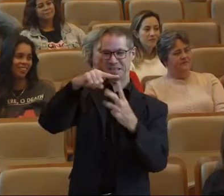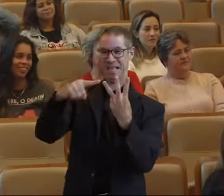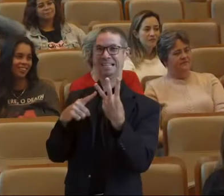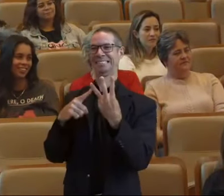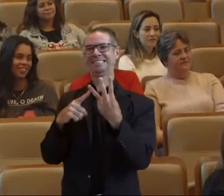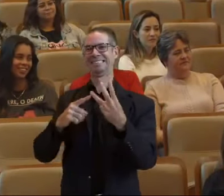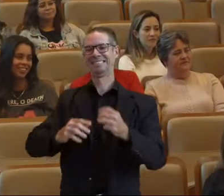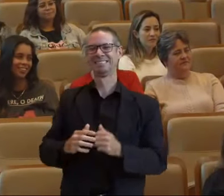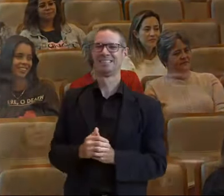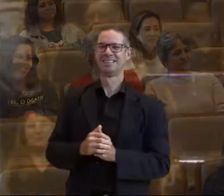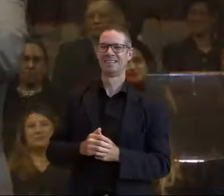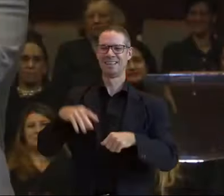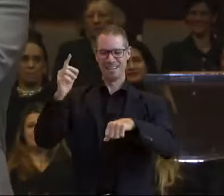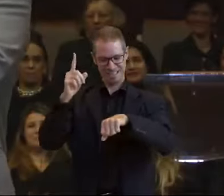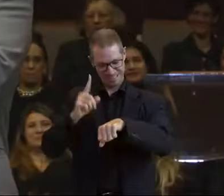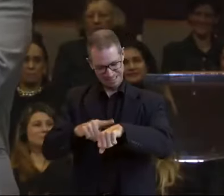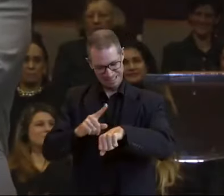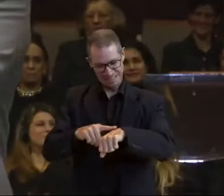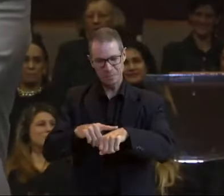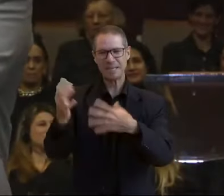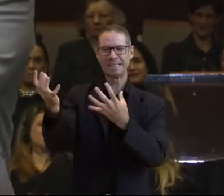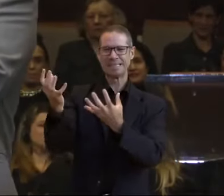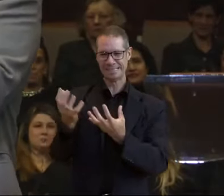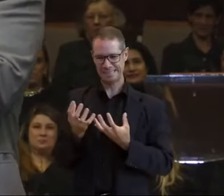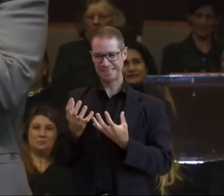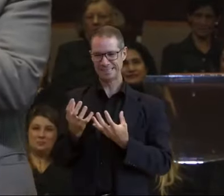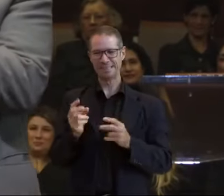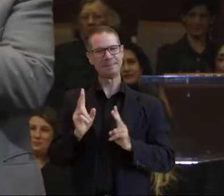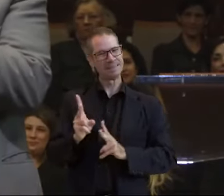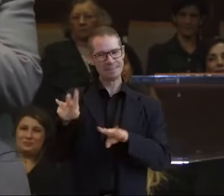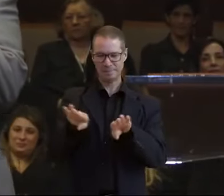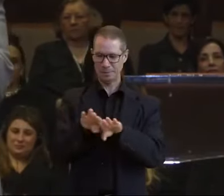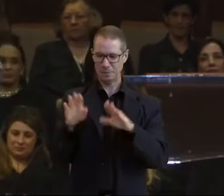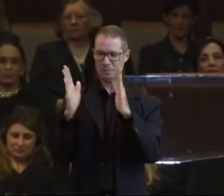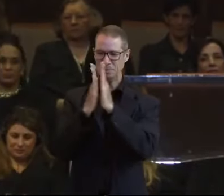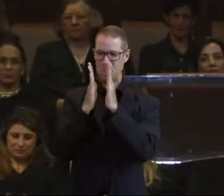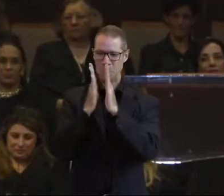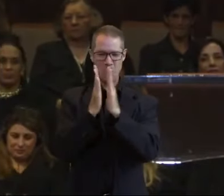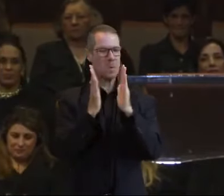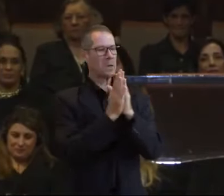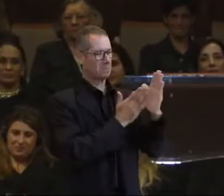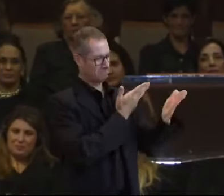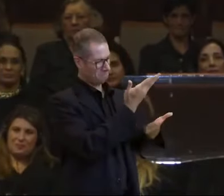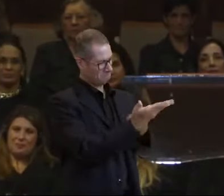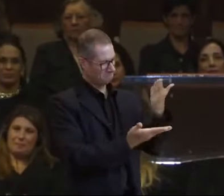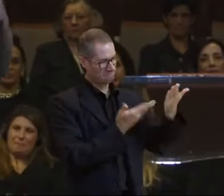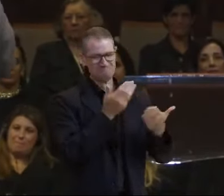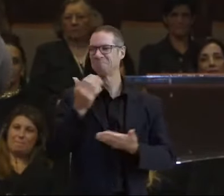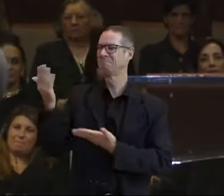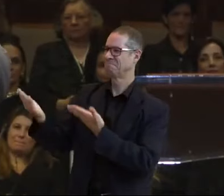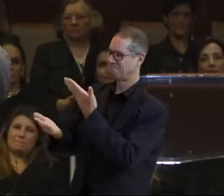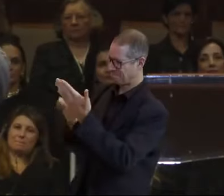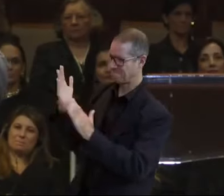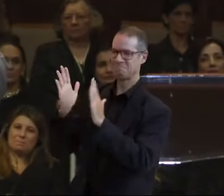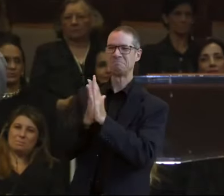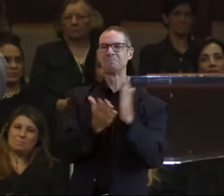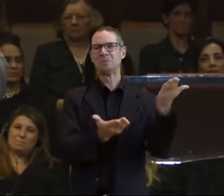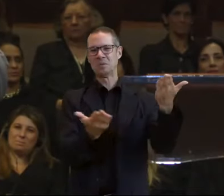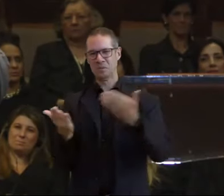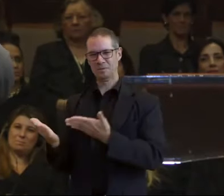Amém. Nessa hora eu queria terminar como a gente sempre faz, orando uns pelos outros. E hoje eu queria